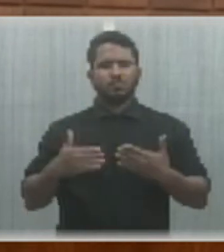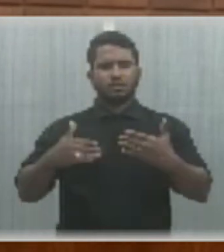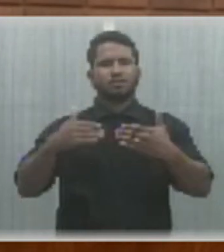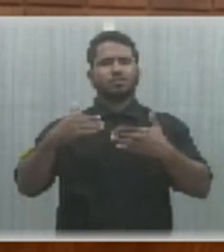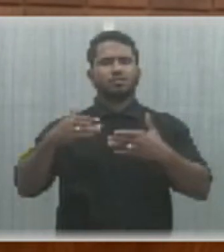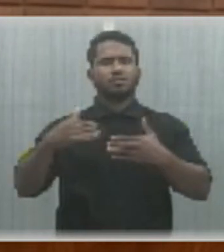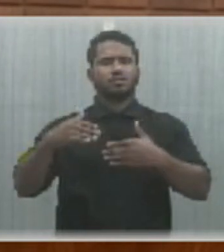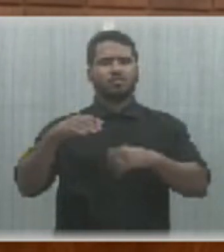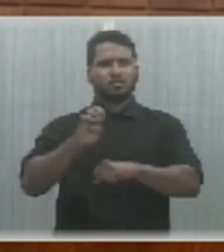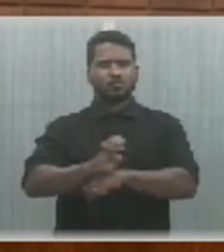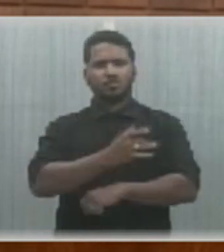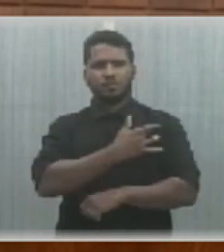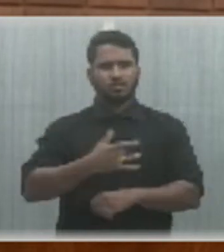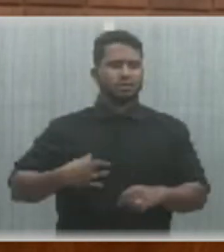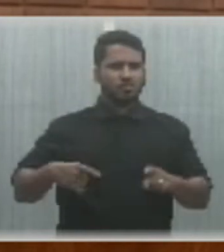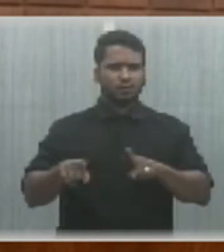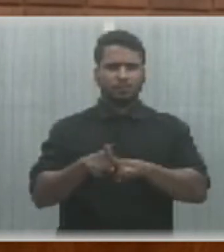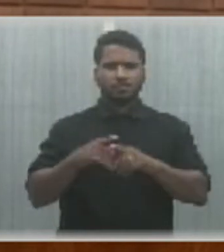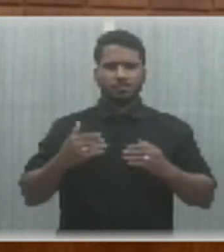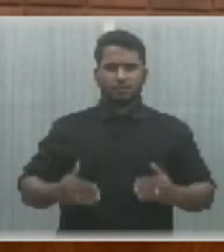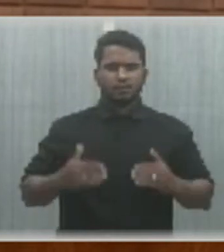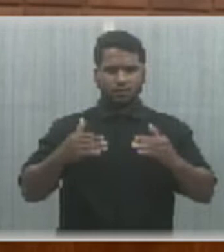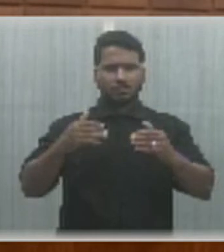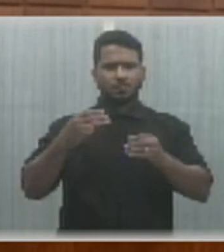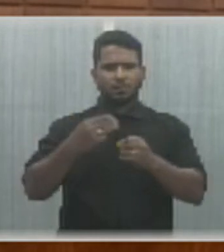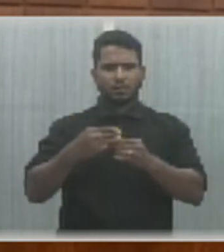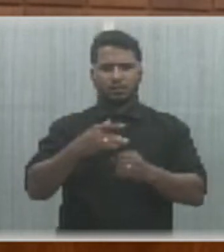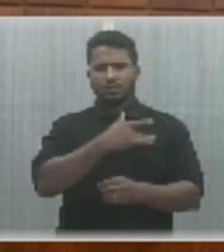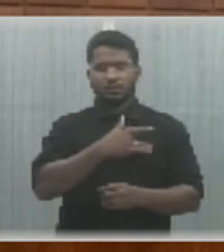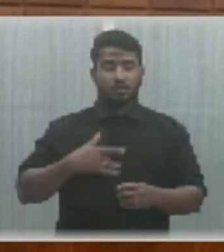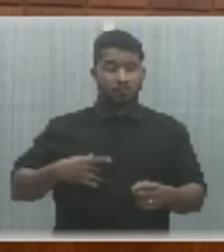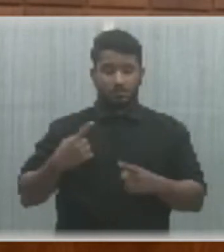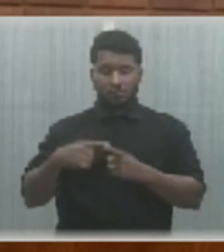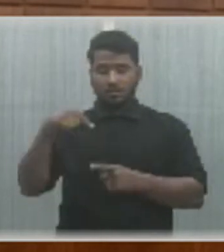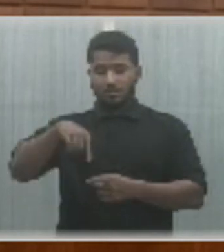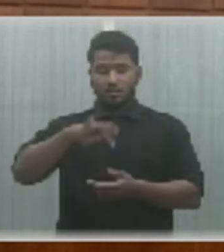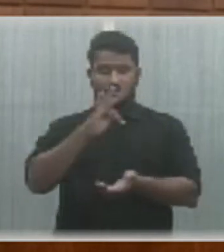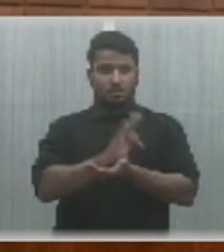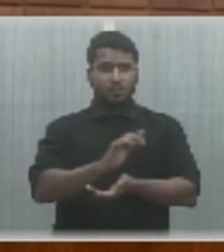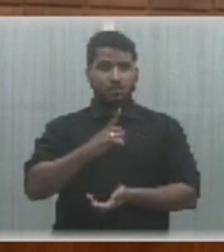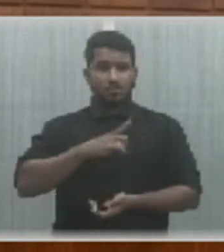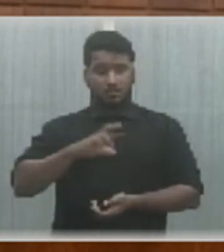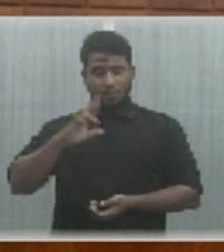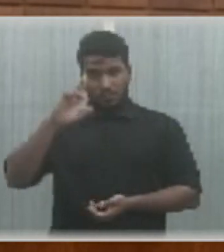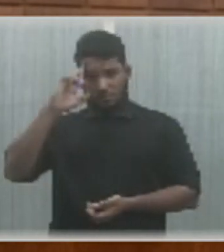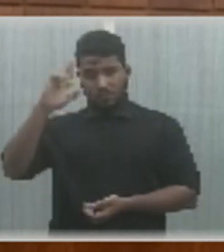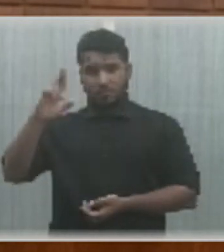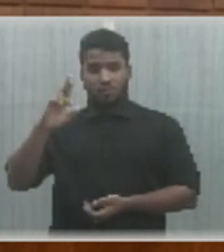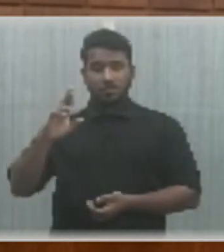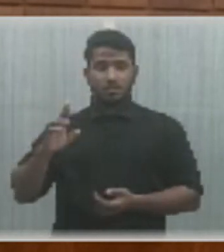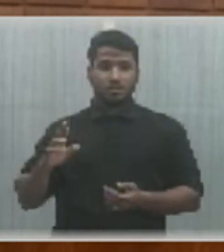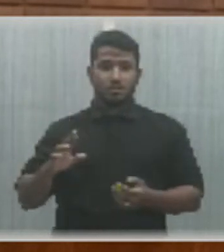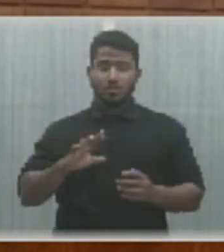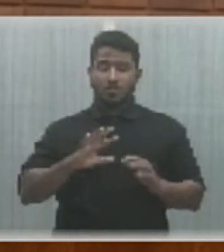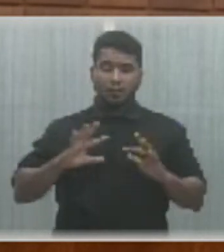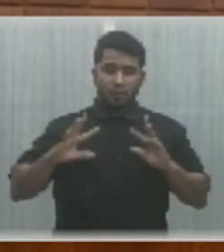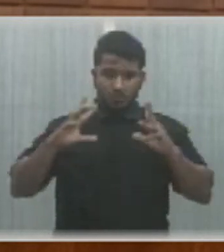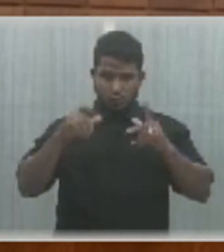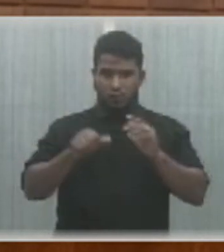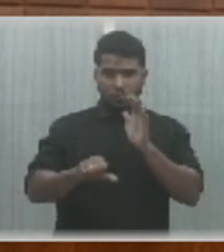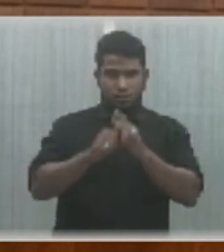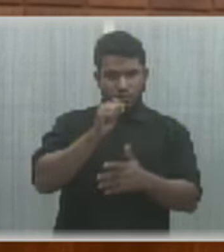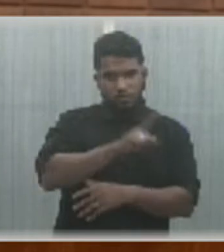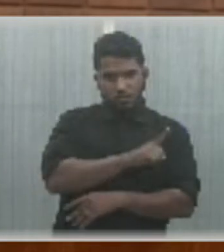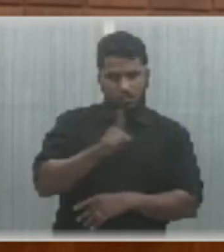de Saúde, a Secretaria Municipal de Saúde, até porque Teresina tem uma gestão plena, tudo passa por ela também e ela